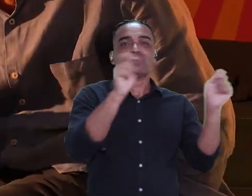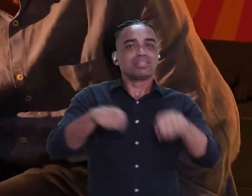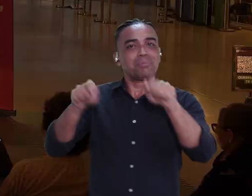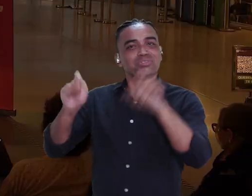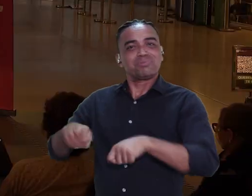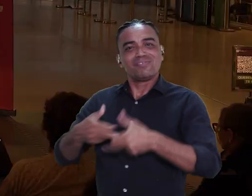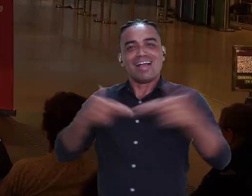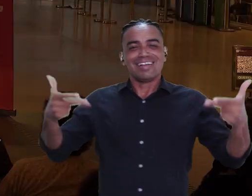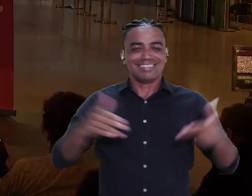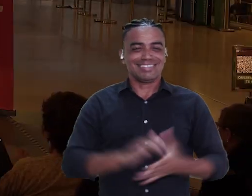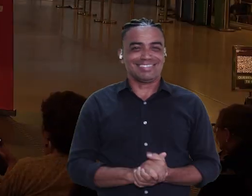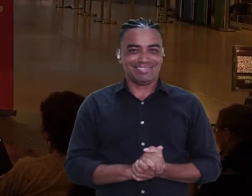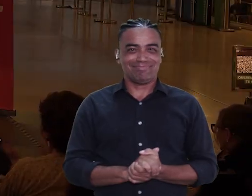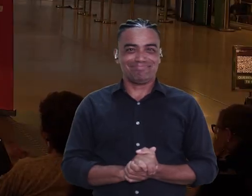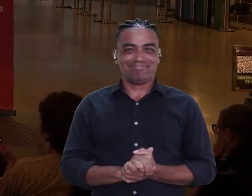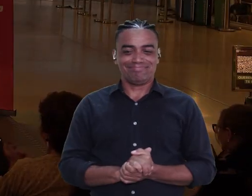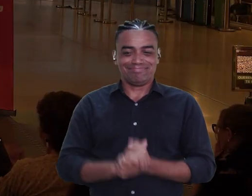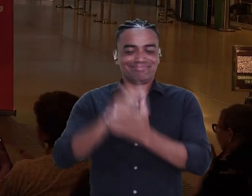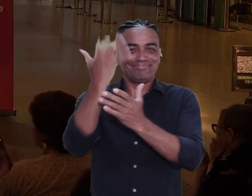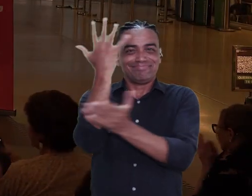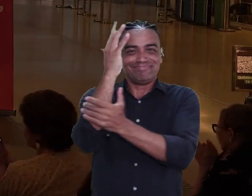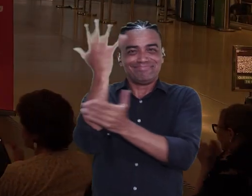Então,